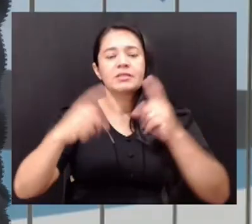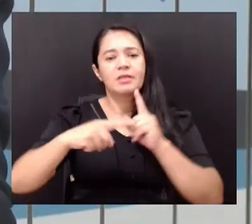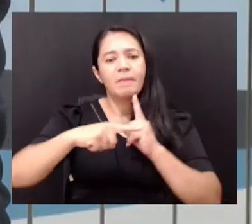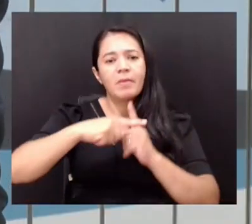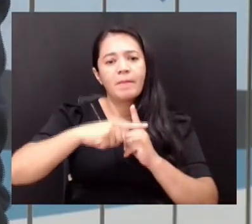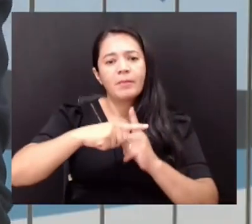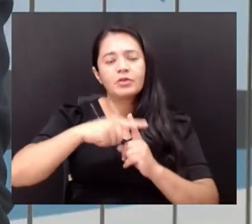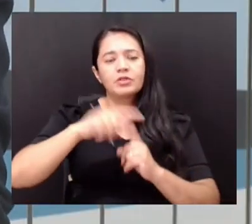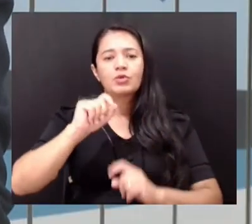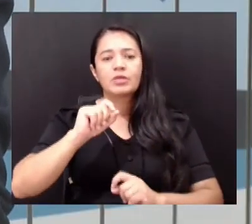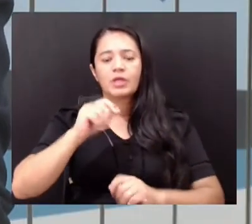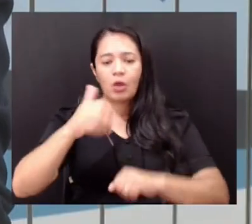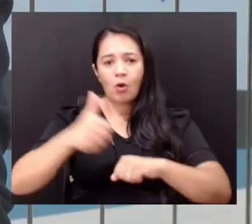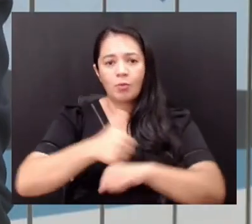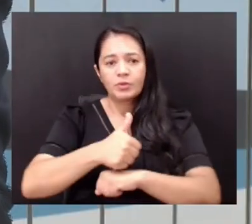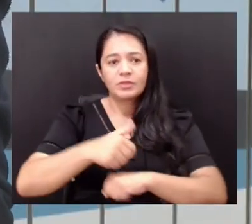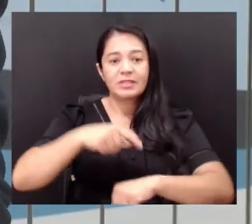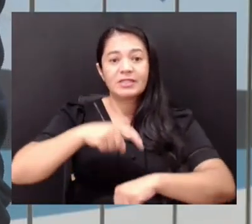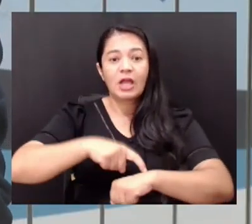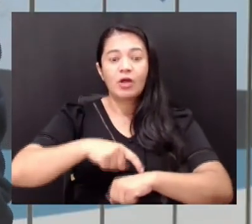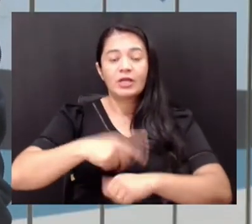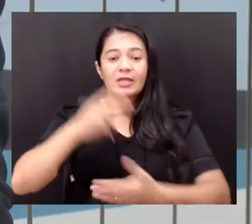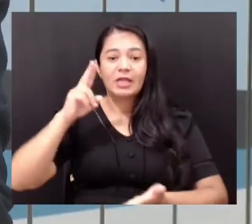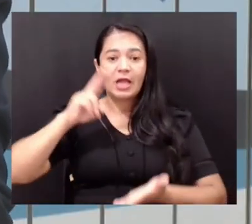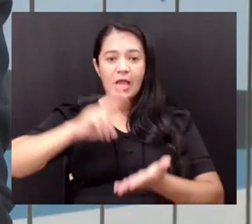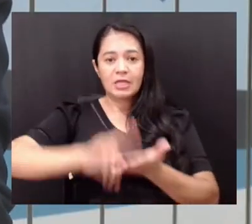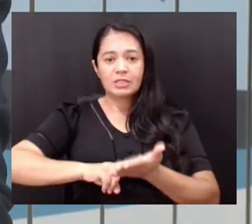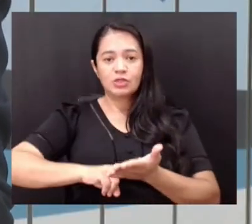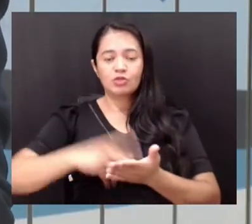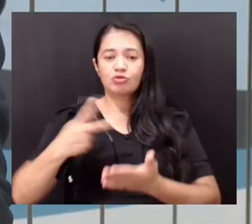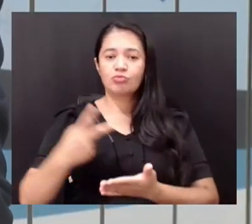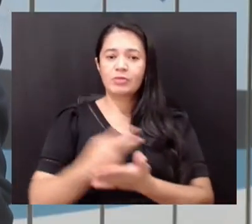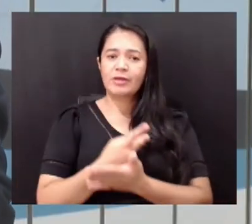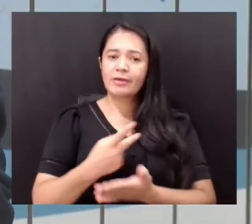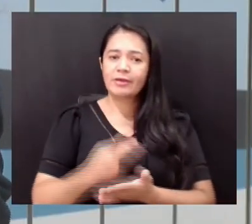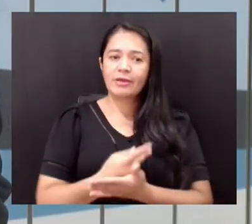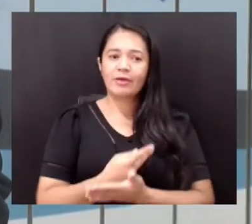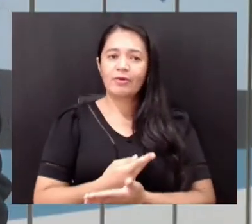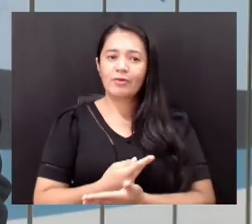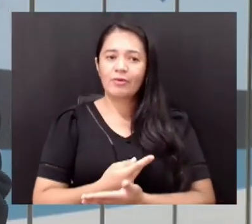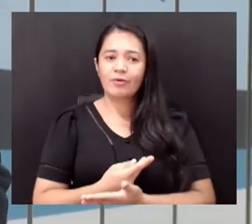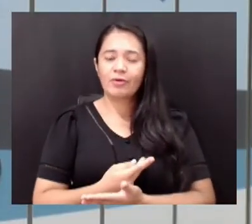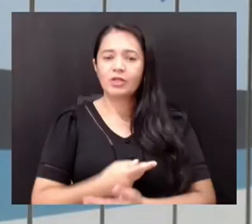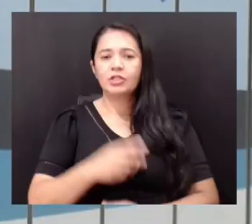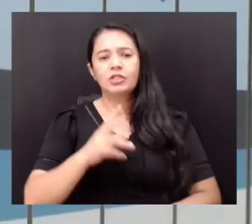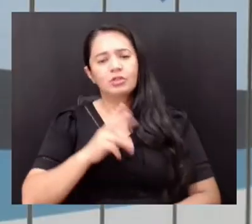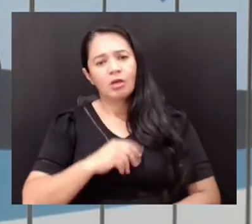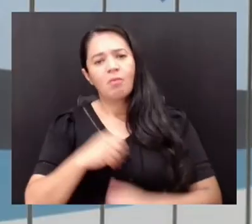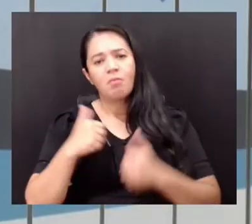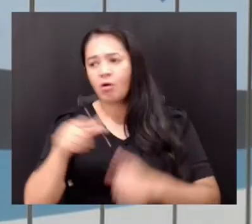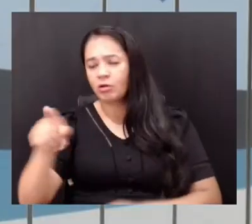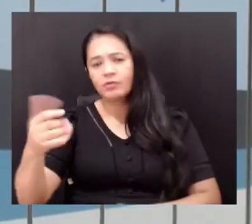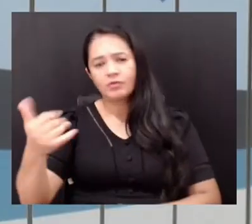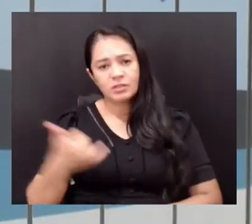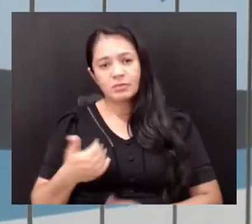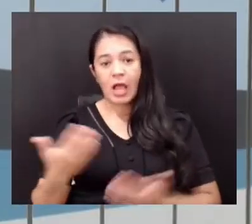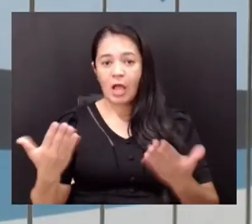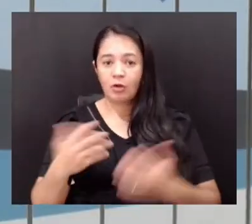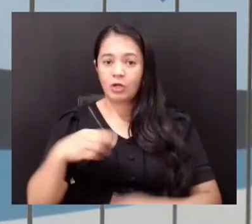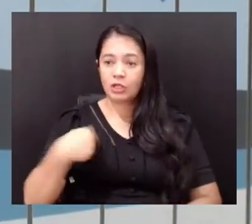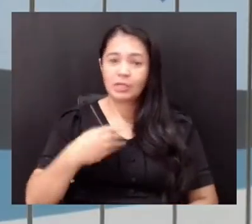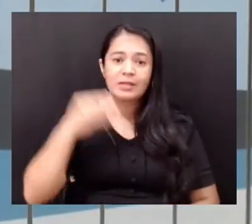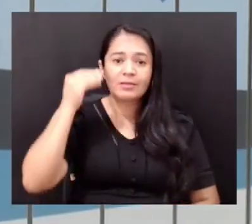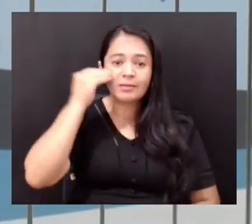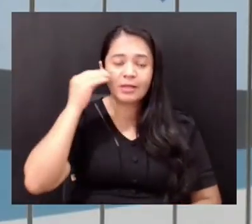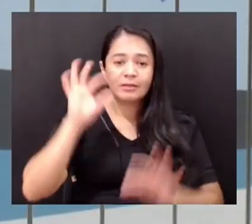quando ele admitir um erro. Que bom que você falou. A gente agora vai tentar consertar para que não ocorra de novo